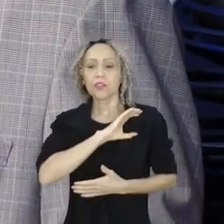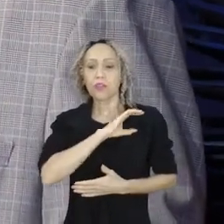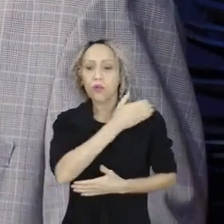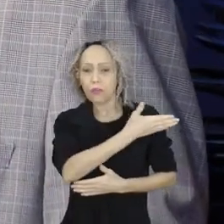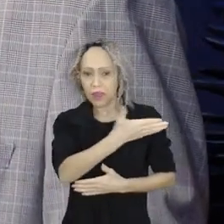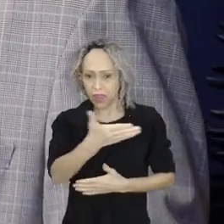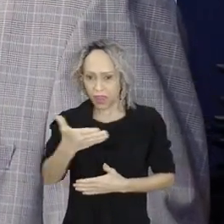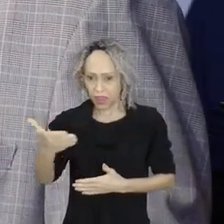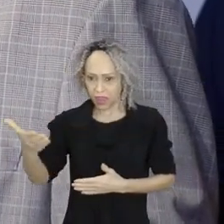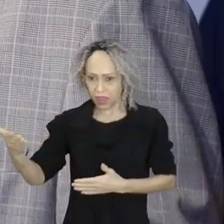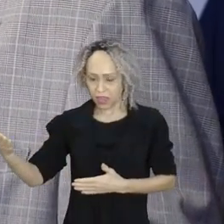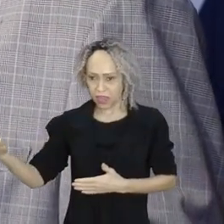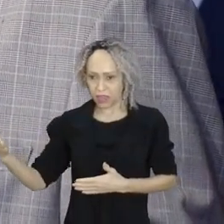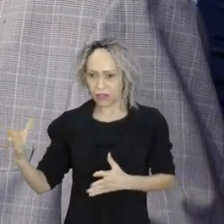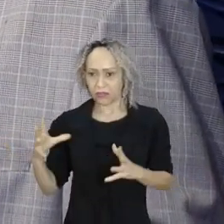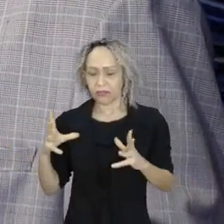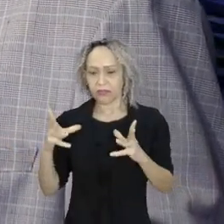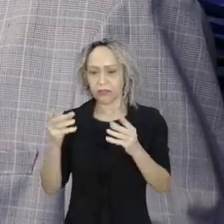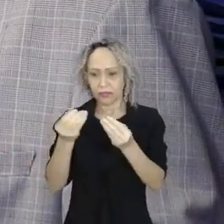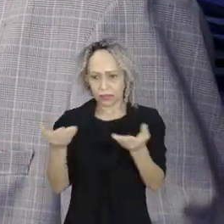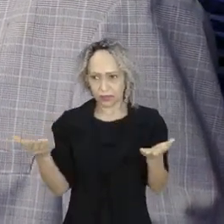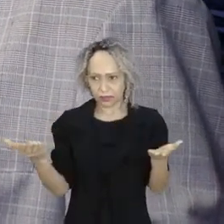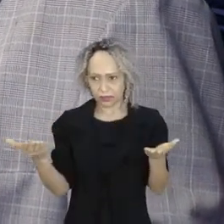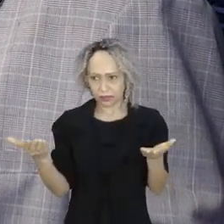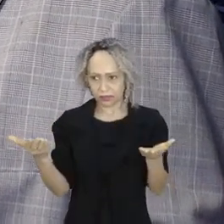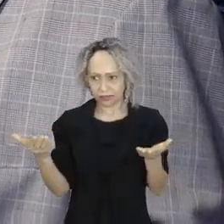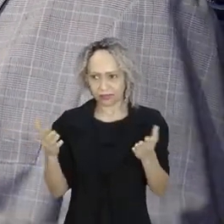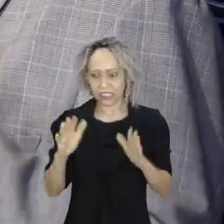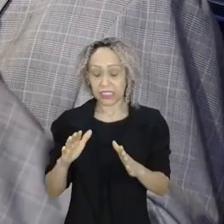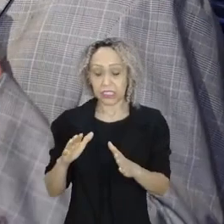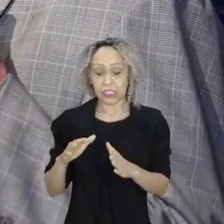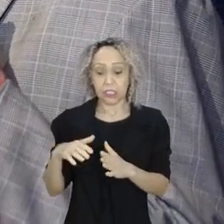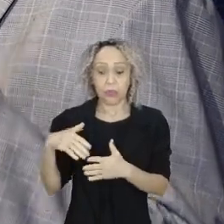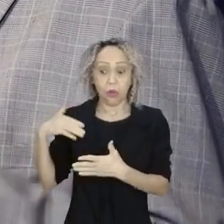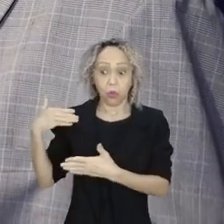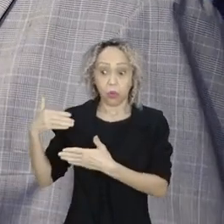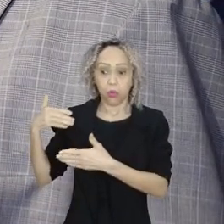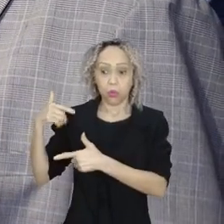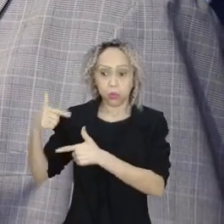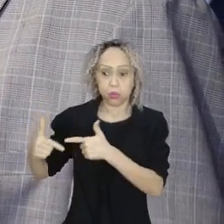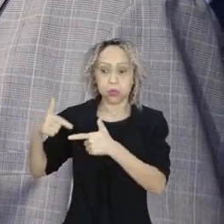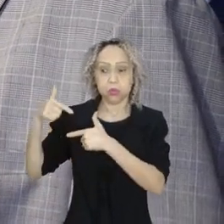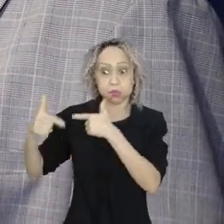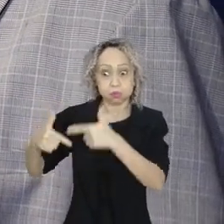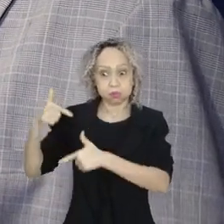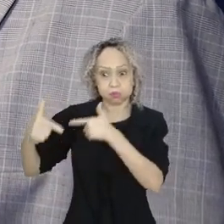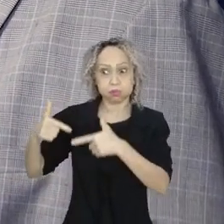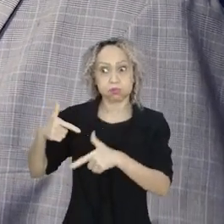depois de um trabalho intenso. Por que eu não estou aqui, Iglesias?